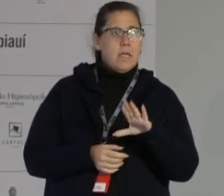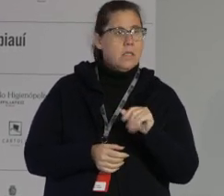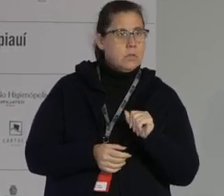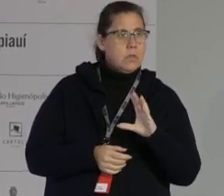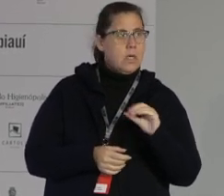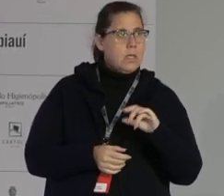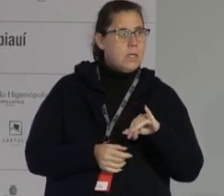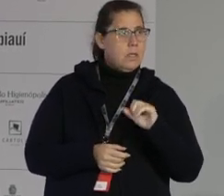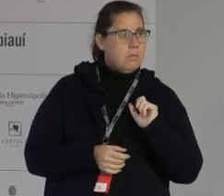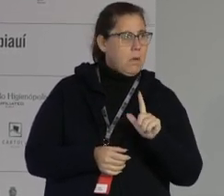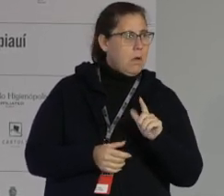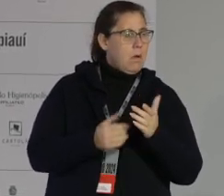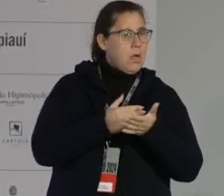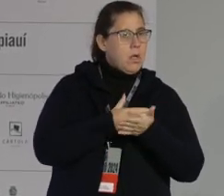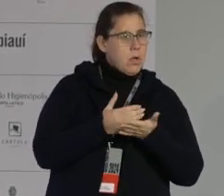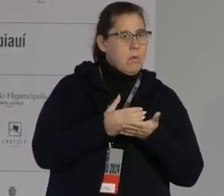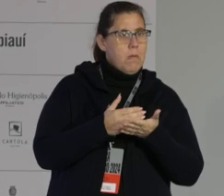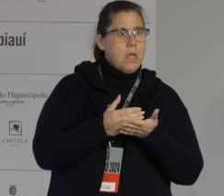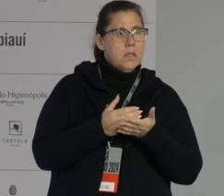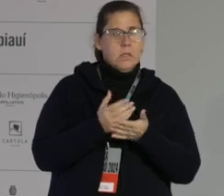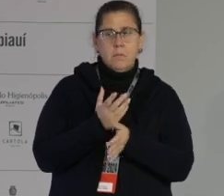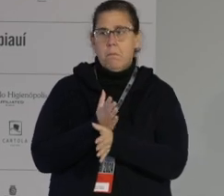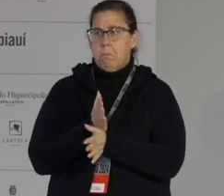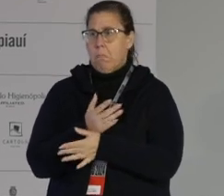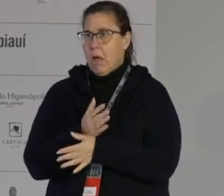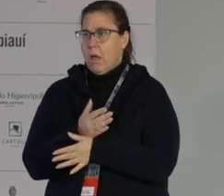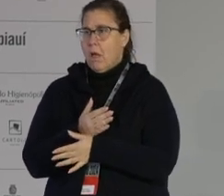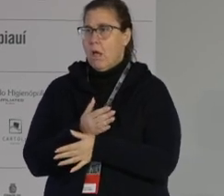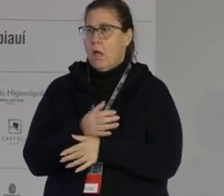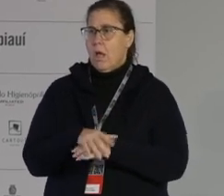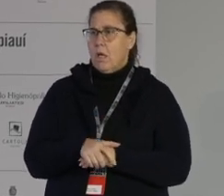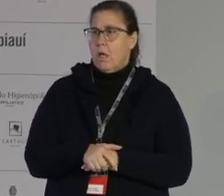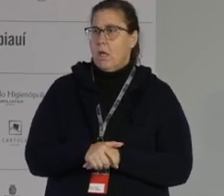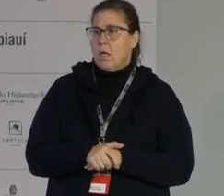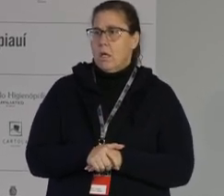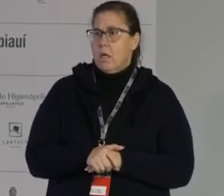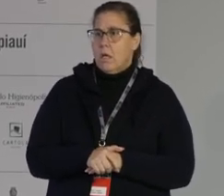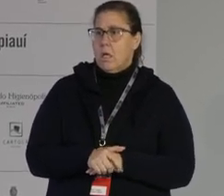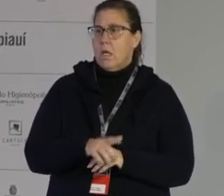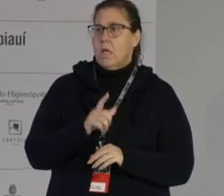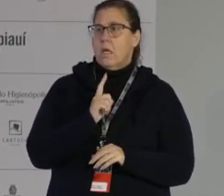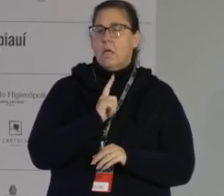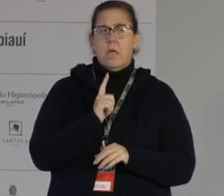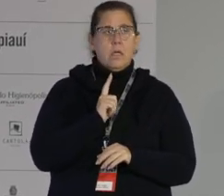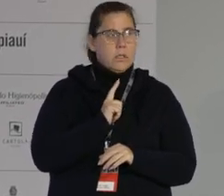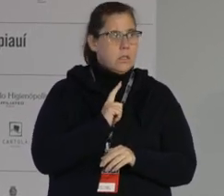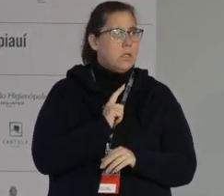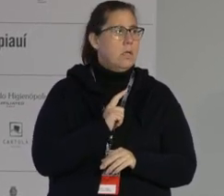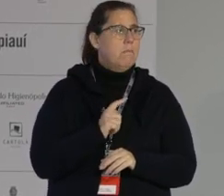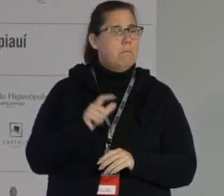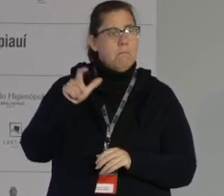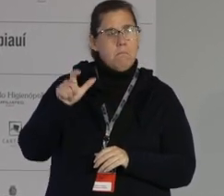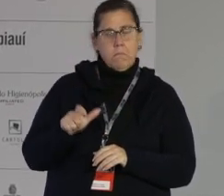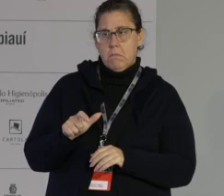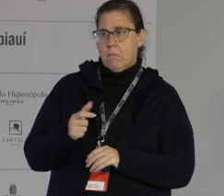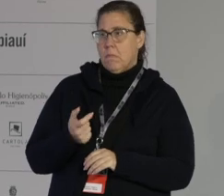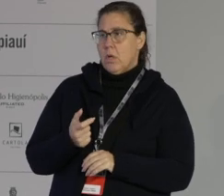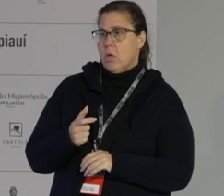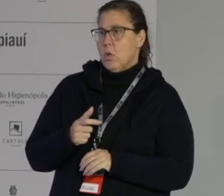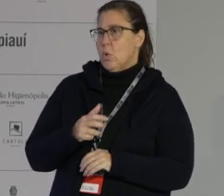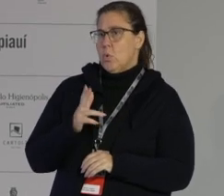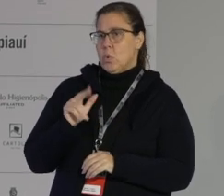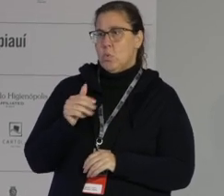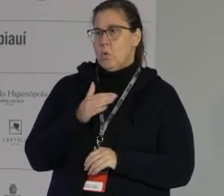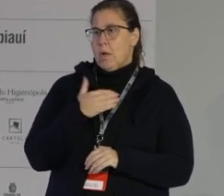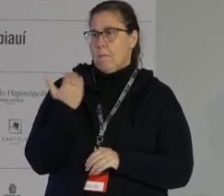então ele começa desse Éden perdido, em que estão... em que esse canibal imortal, ele, em